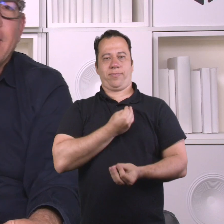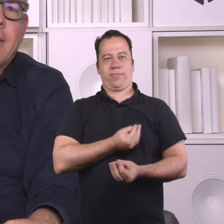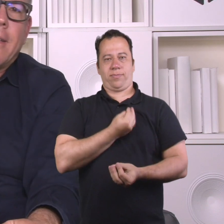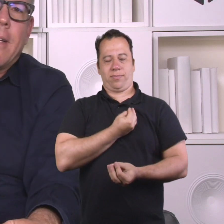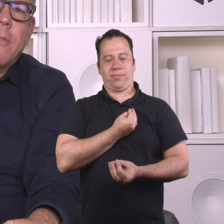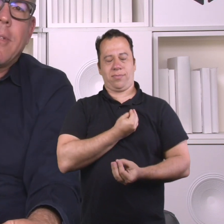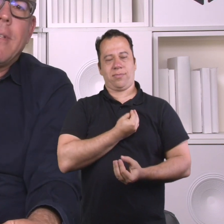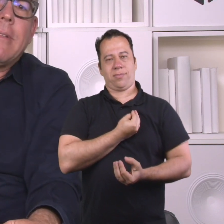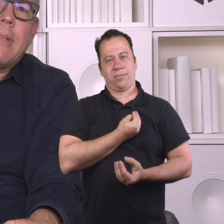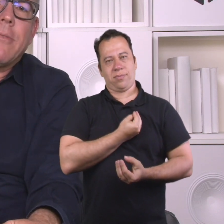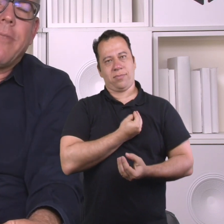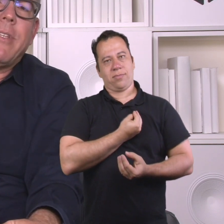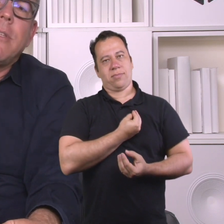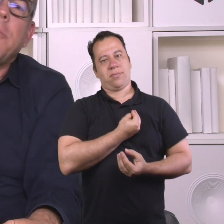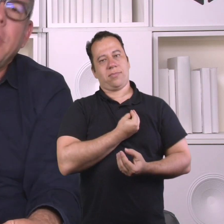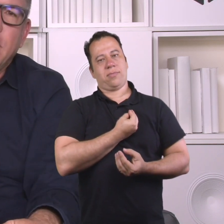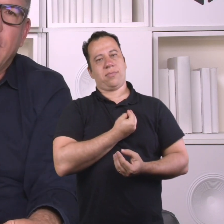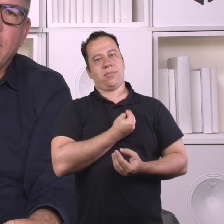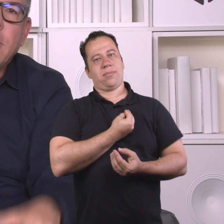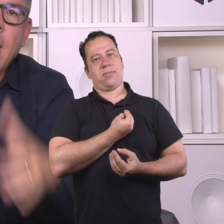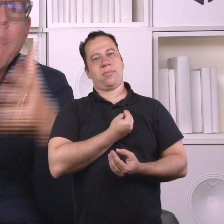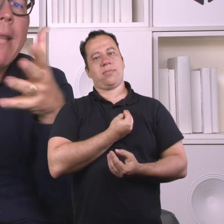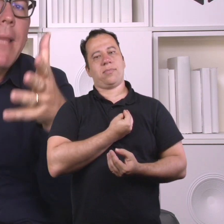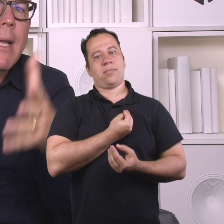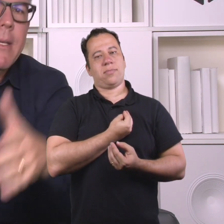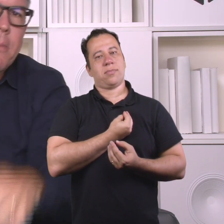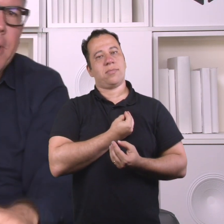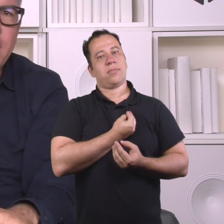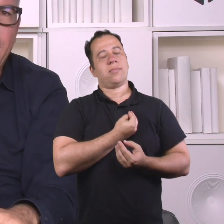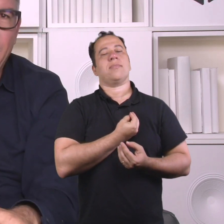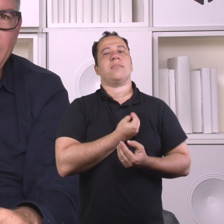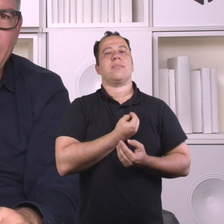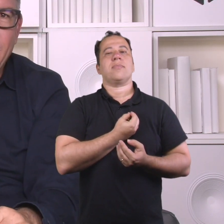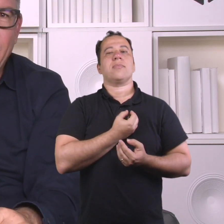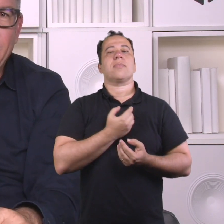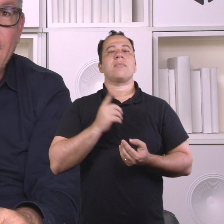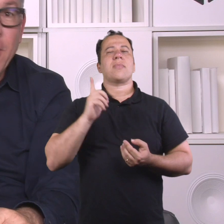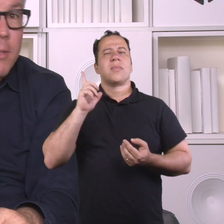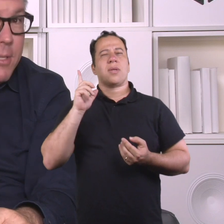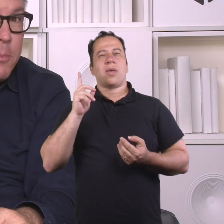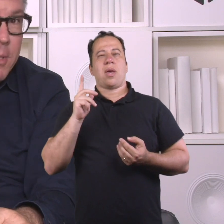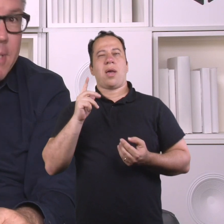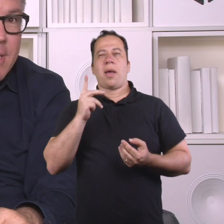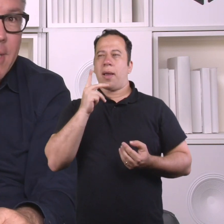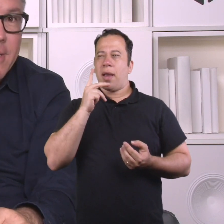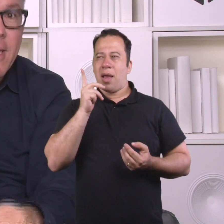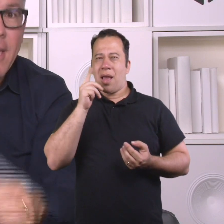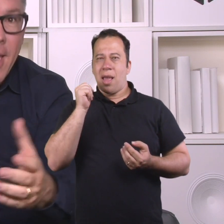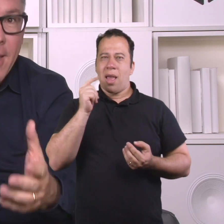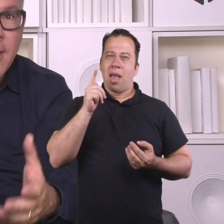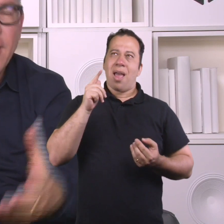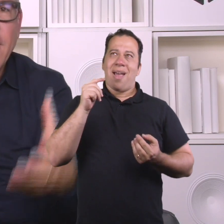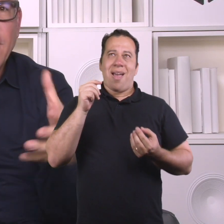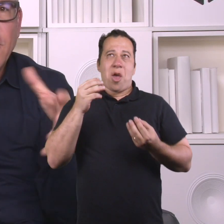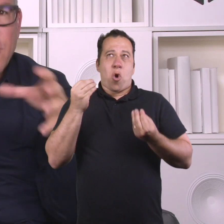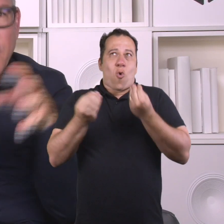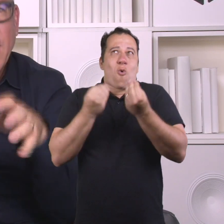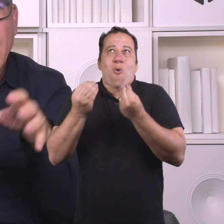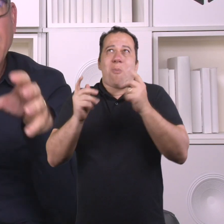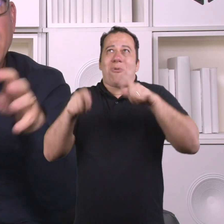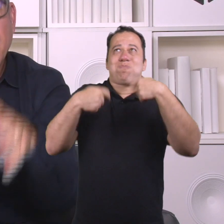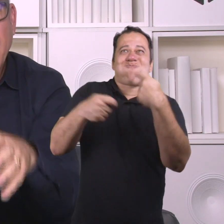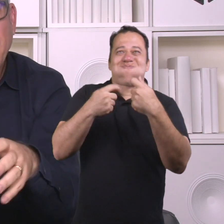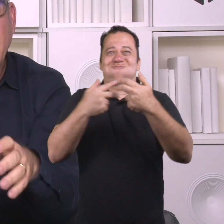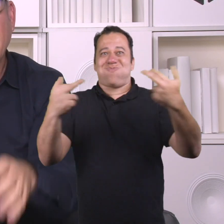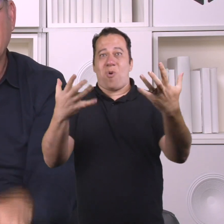batalha na sua vida espiritual? Isso aqui é a batalha espiritual. É lutar contra as potestades que querem nos